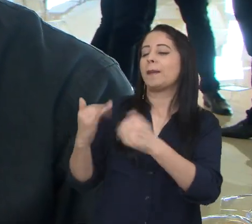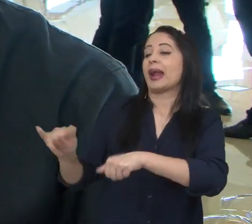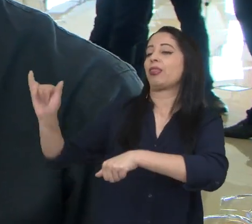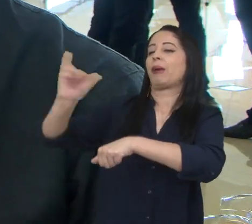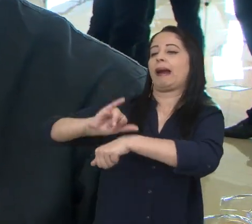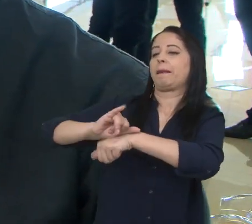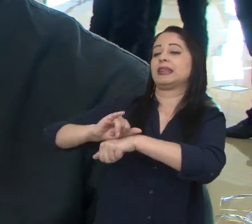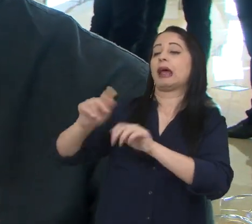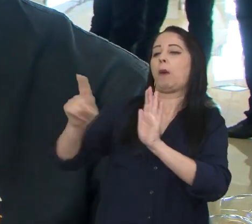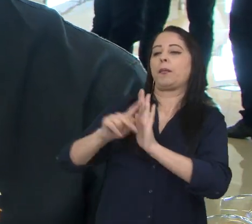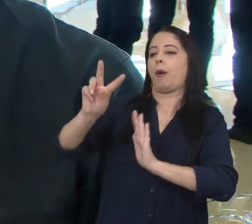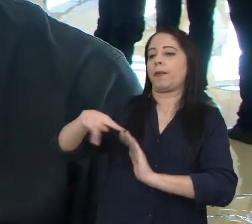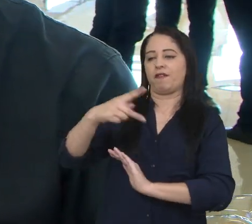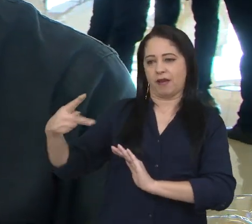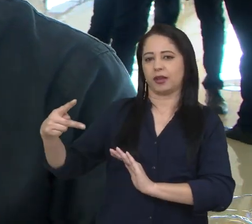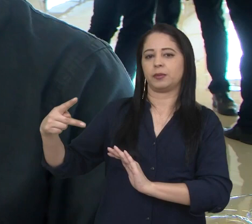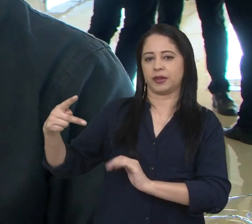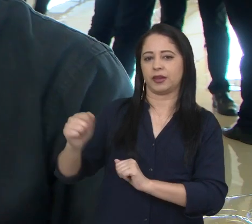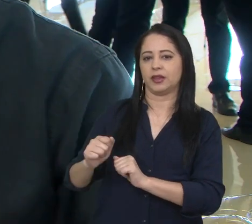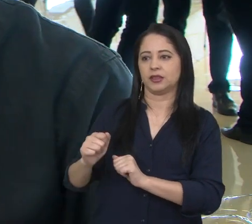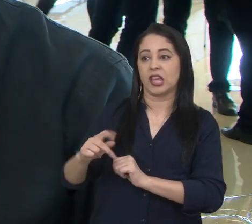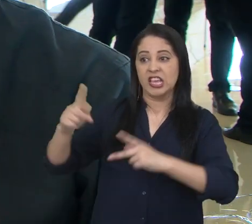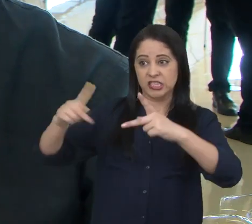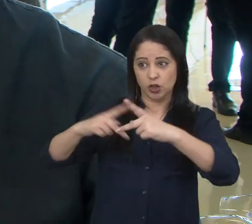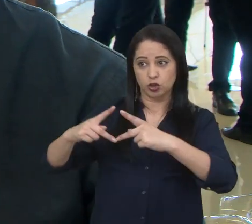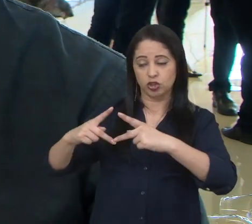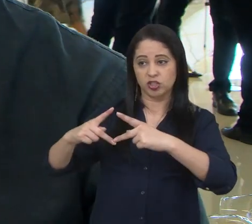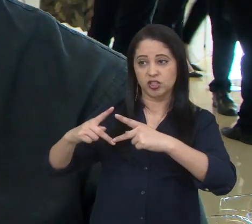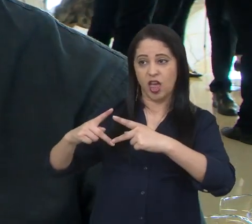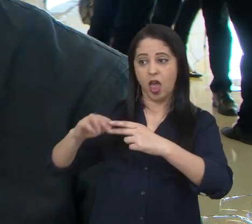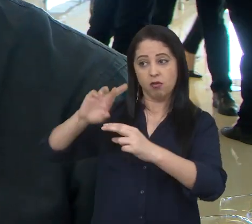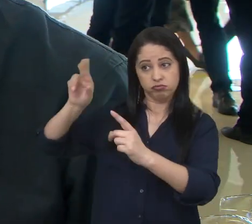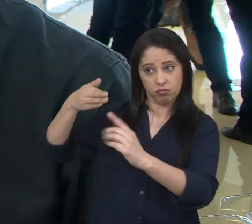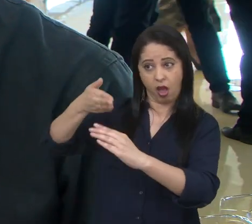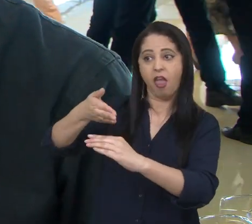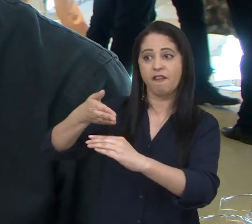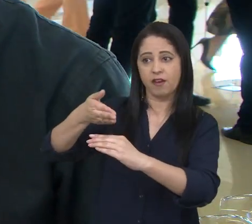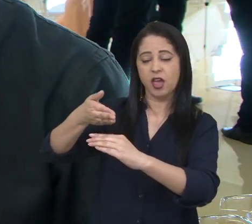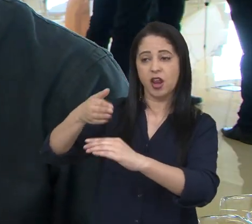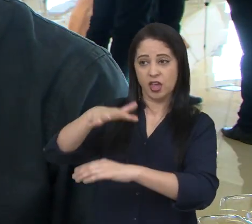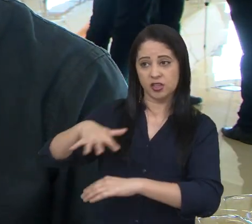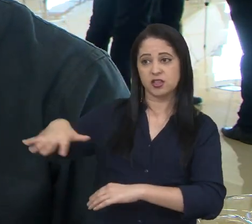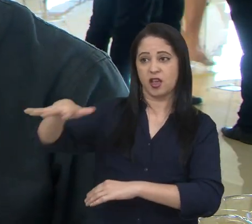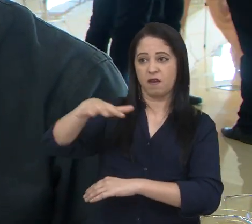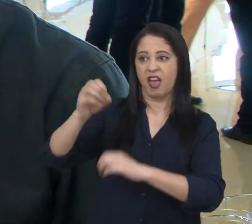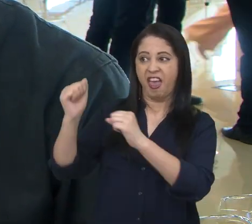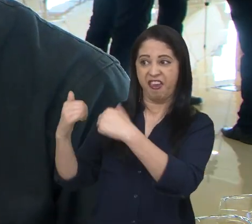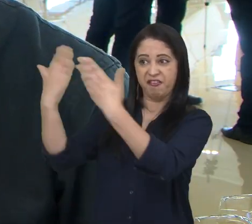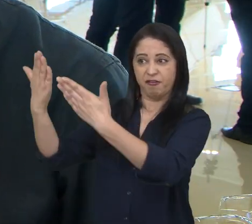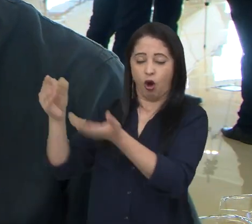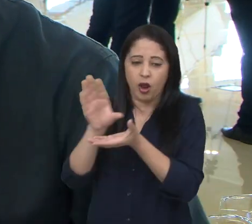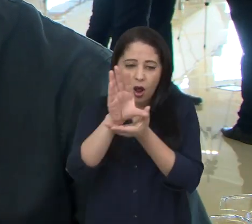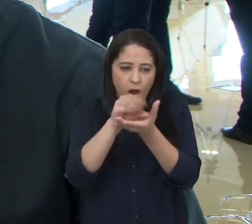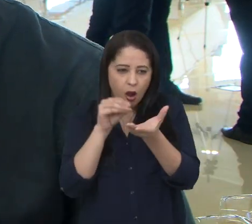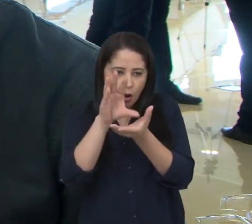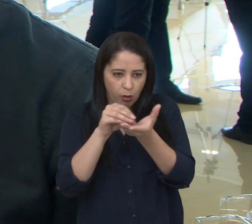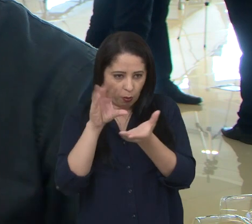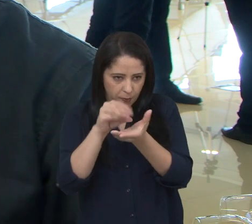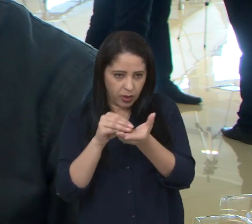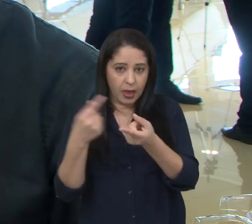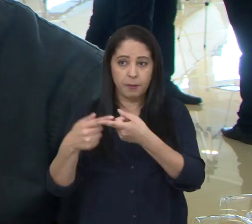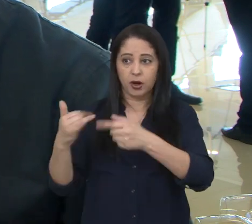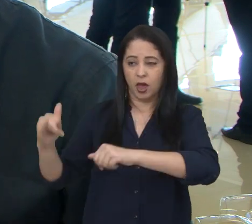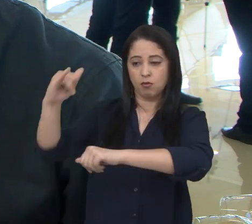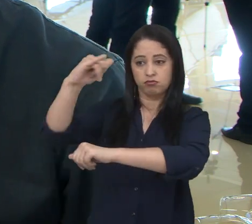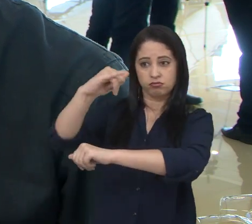cidade que tem bastante indústria na nossa região. E São José passa a ser, diria ser, referência regional para outras cidades